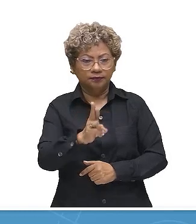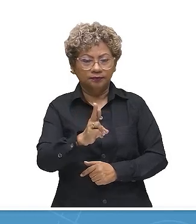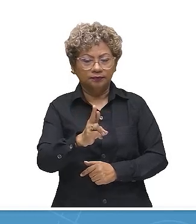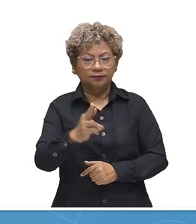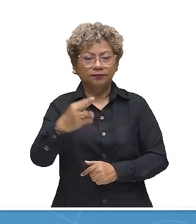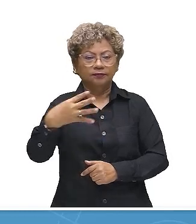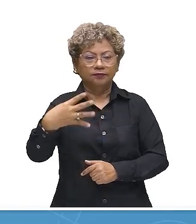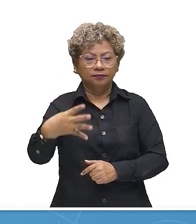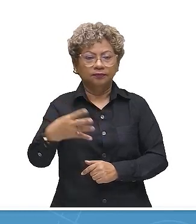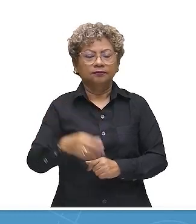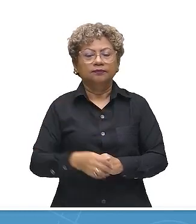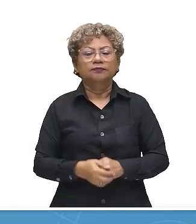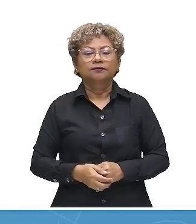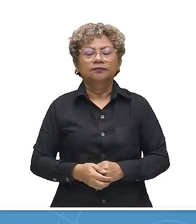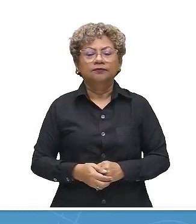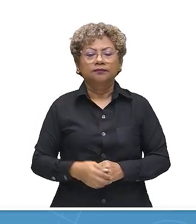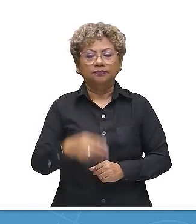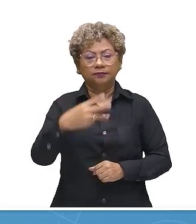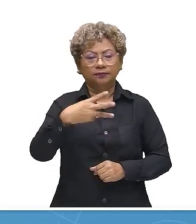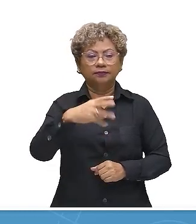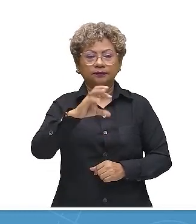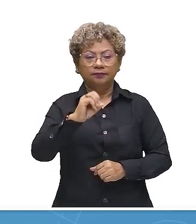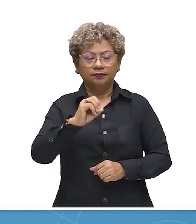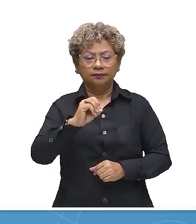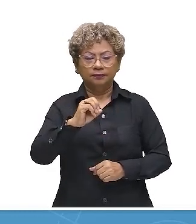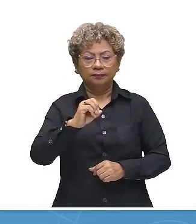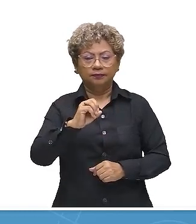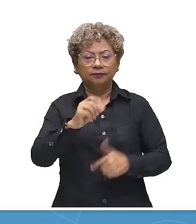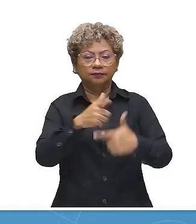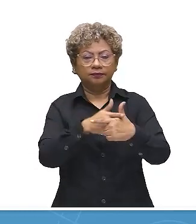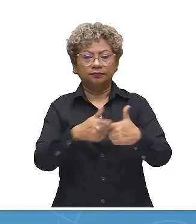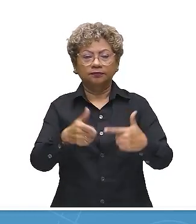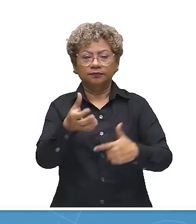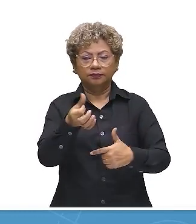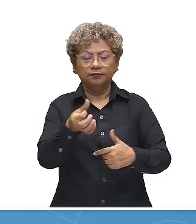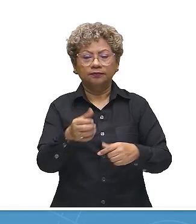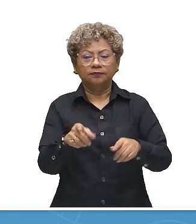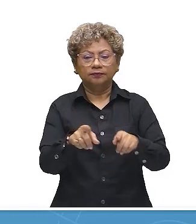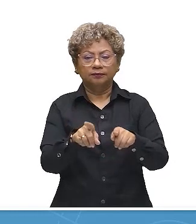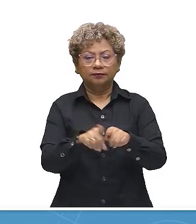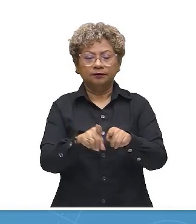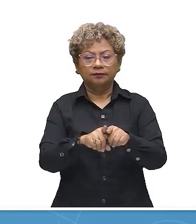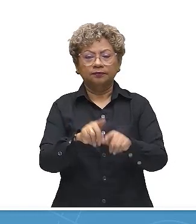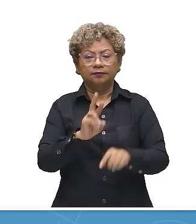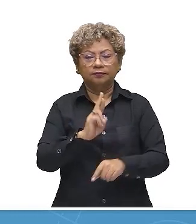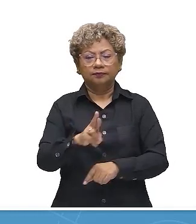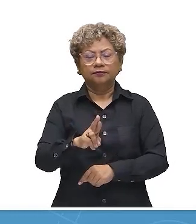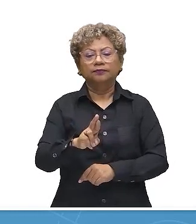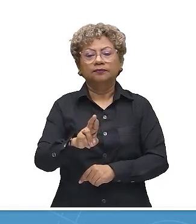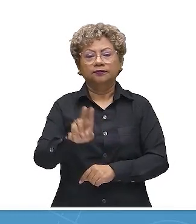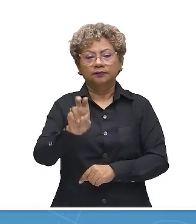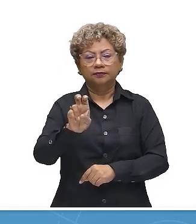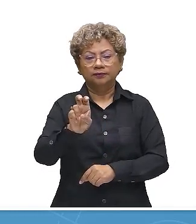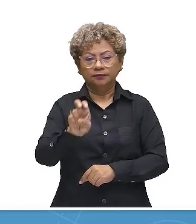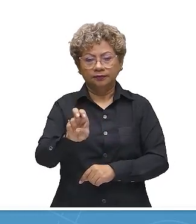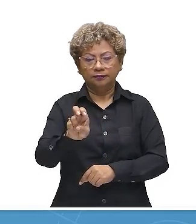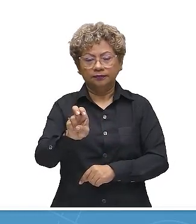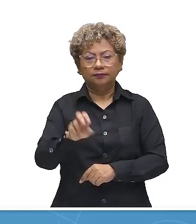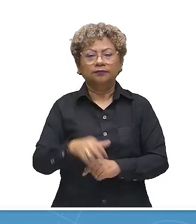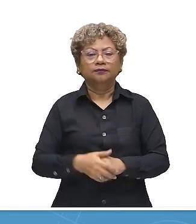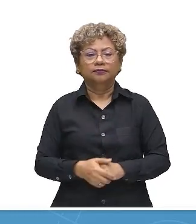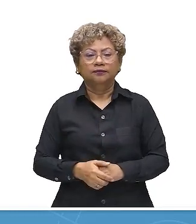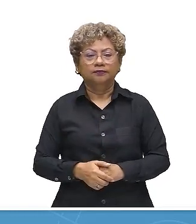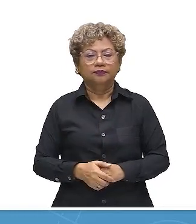o maior deles é o 6. Então, o máximo divisor comum entre 24 e 30 é 6. Então,